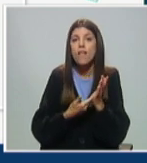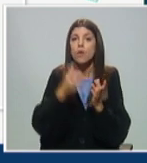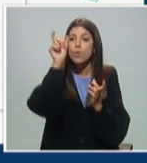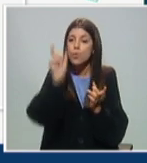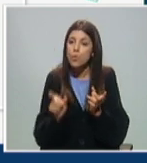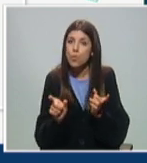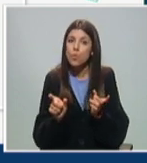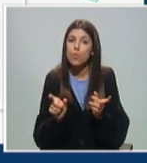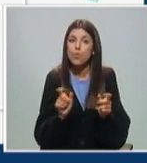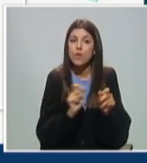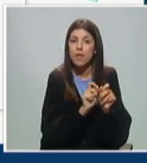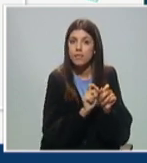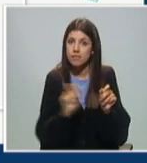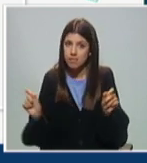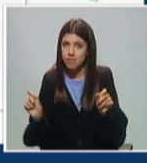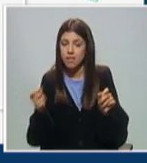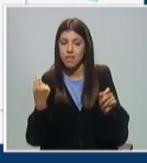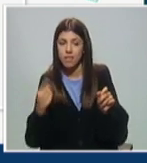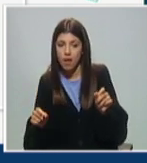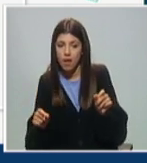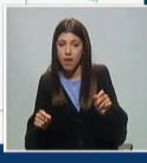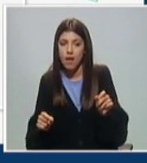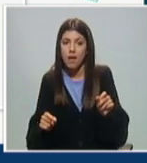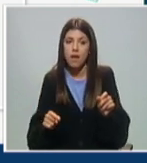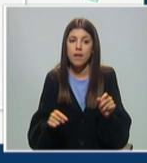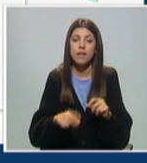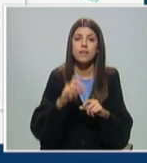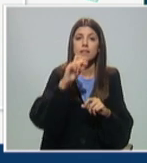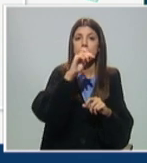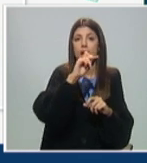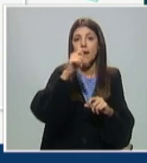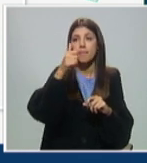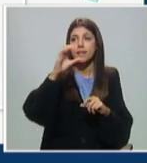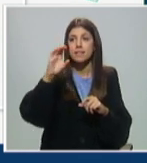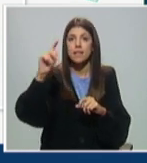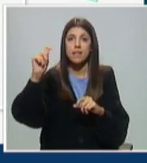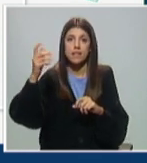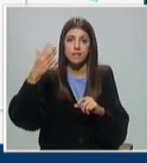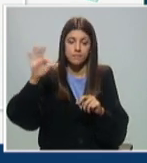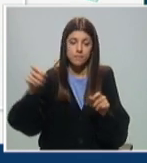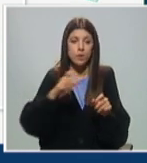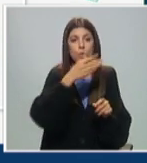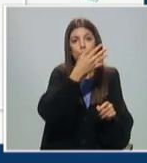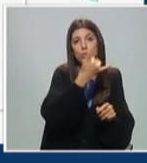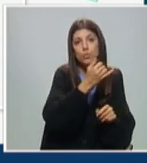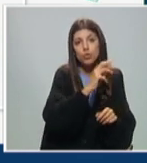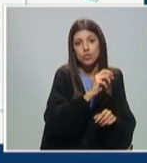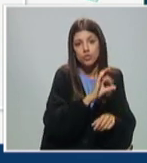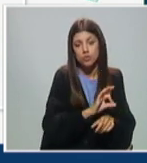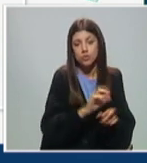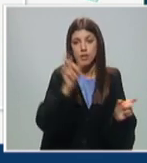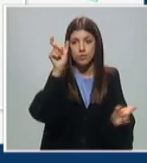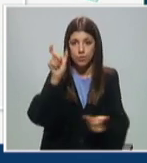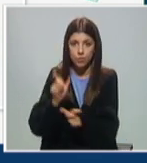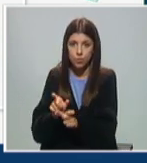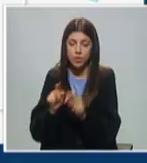colunas, que são identificadas com letras, em linhas, que são identificadas com números, e em células que têm um